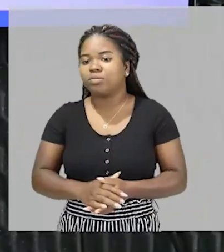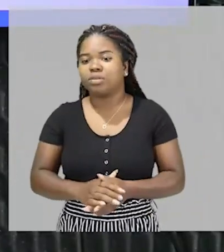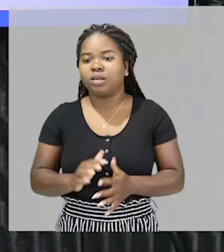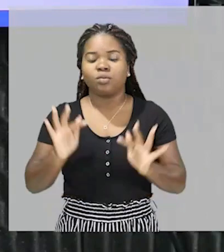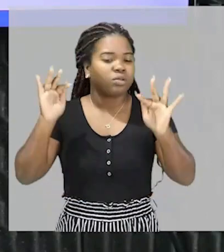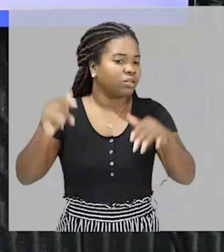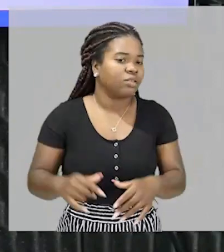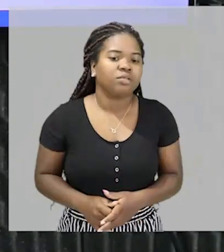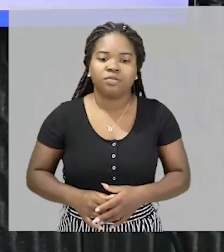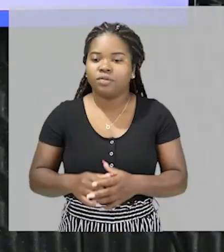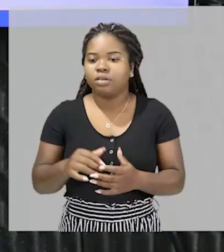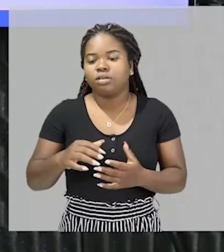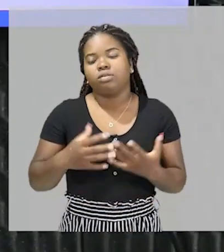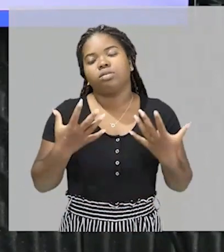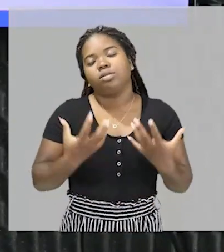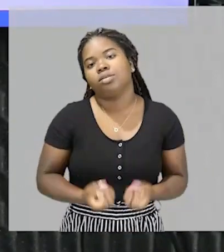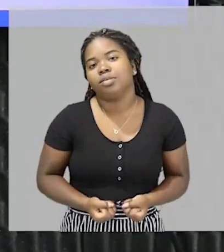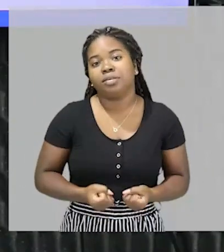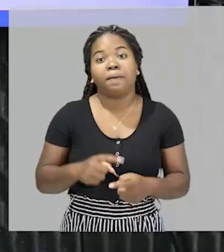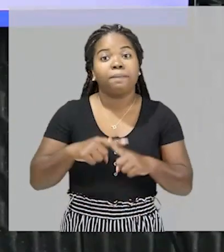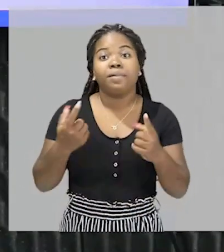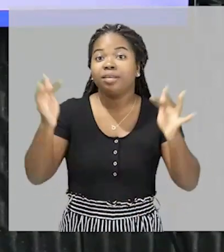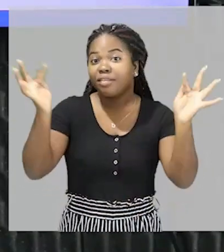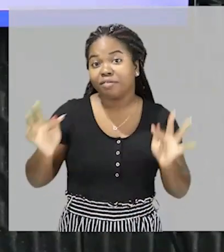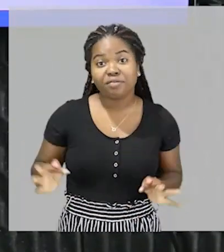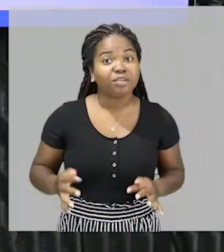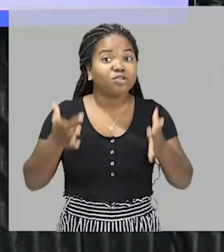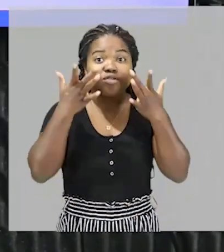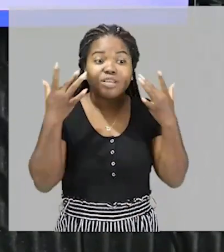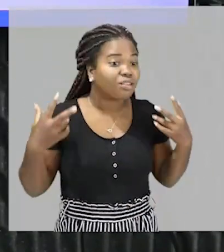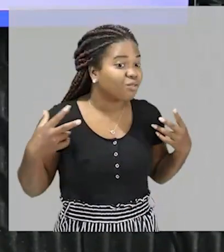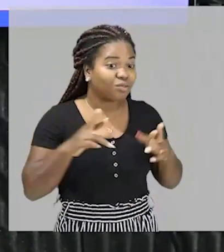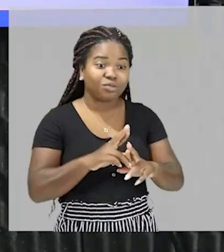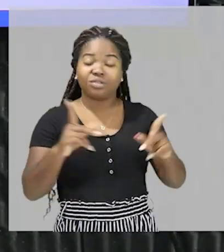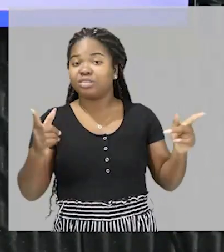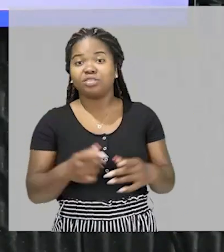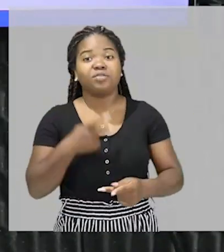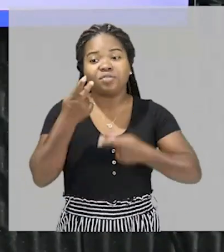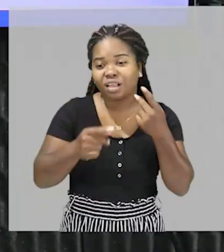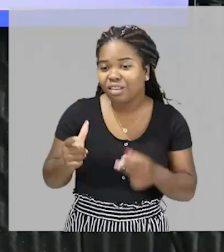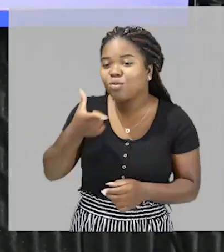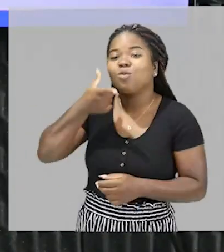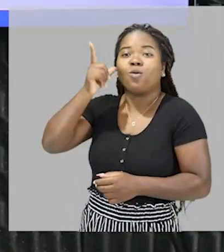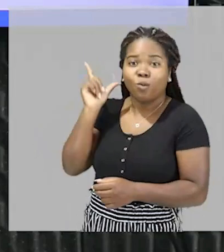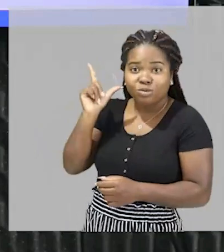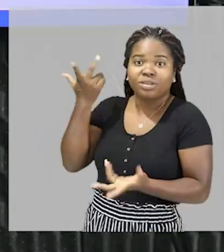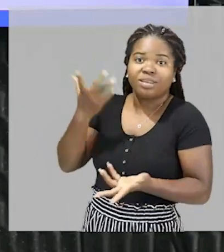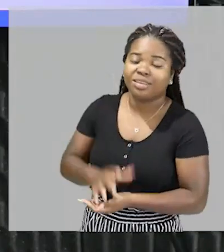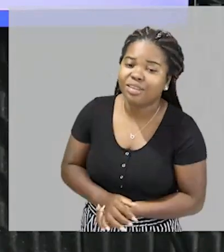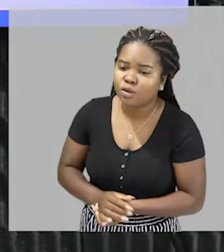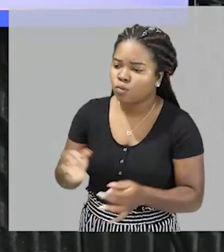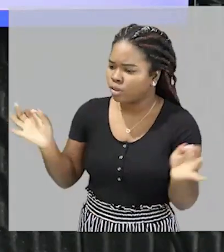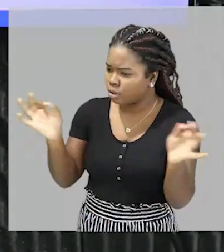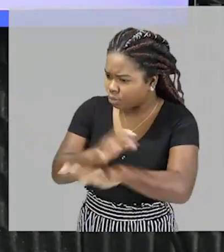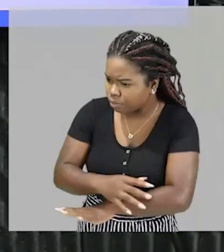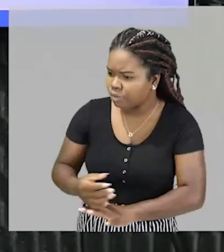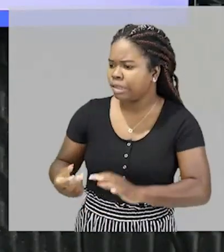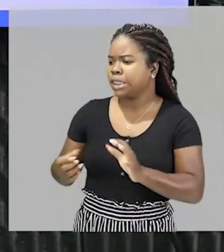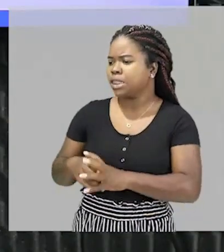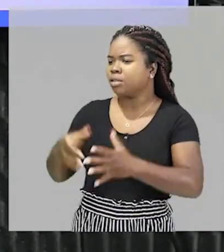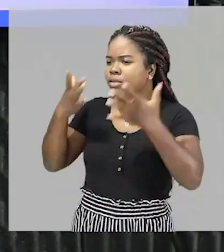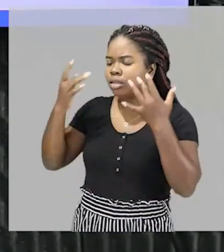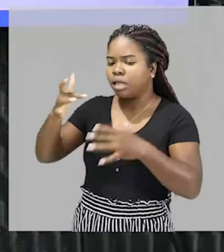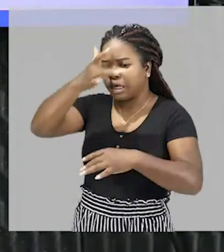está feliz. No teatro não é diferente. Eu comentando ontem no ensaio de teatro, quando você termina de apresentar, que a plateia